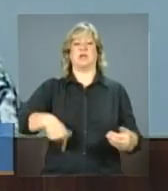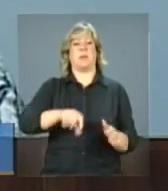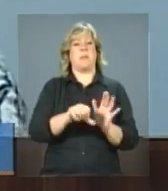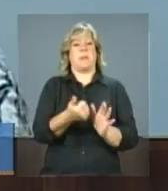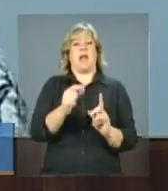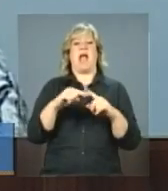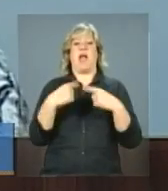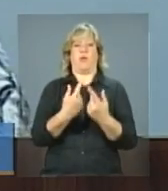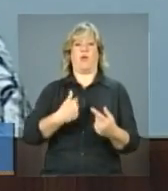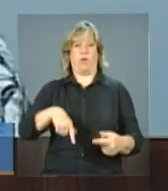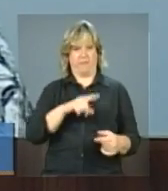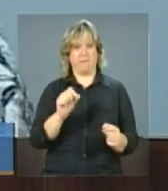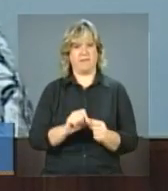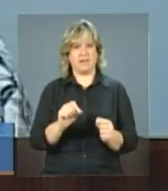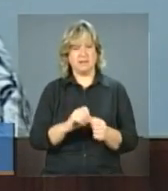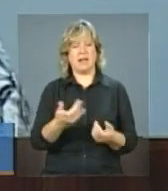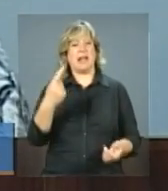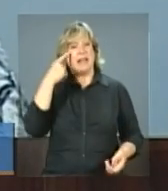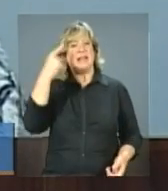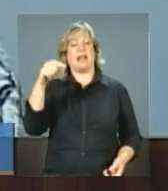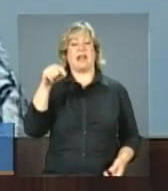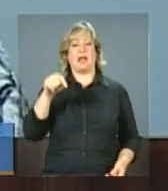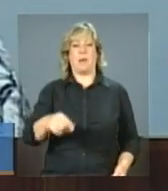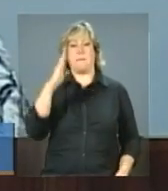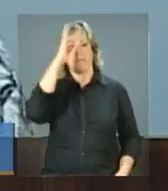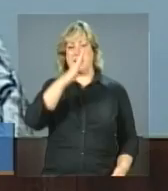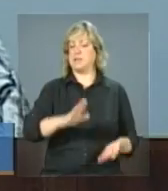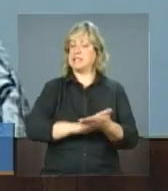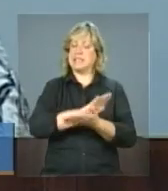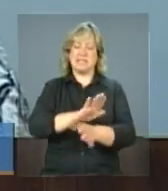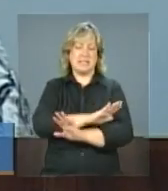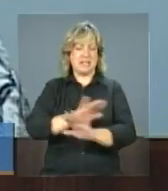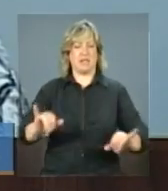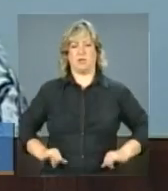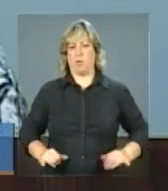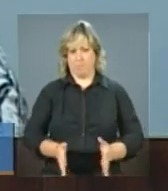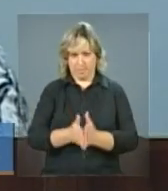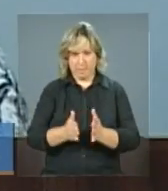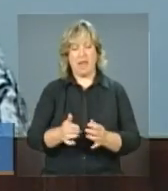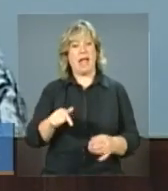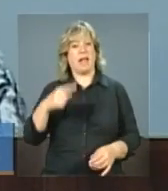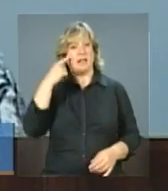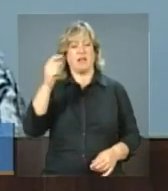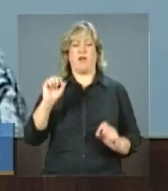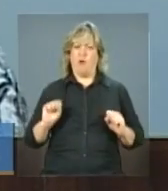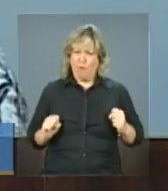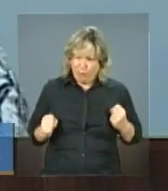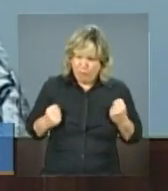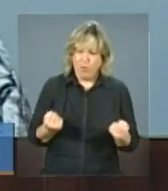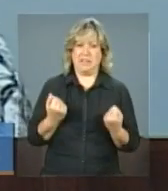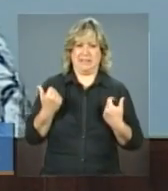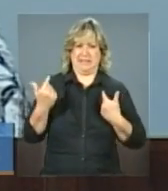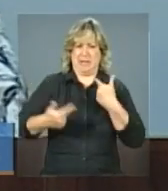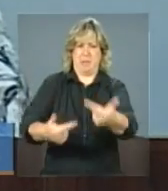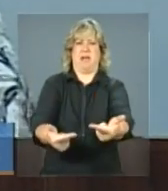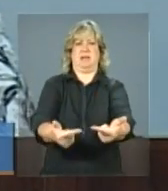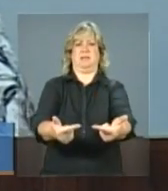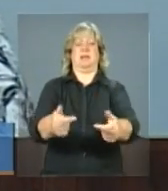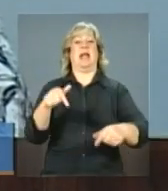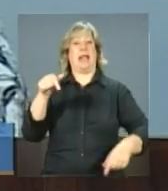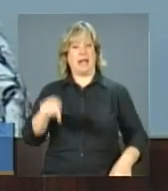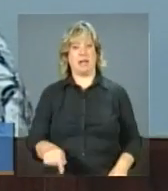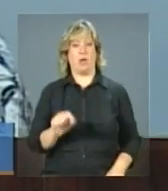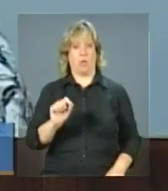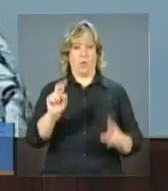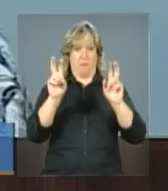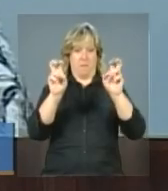estamos fazendo. E a ideia do Brasil Sem Miséria é a ideia de que a gente tem uma grande força-tarefa. O Brasil Sem Miséria não